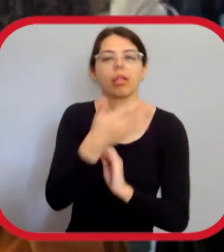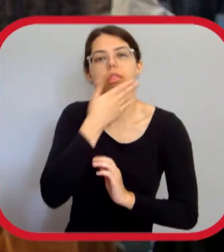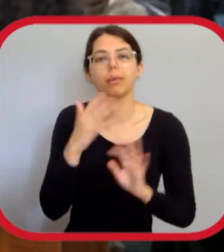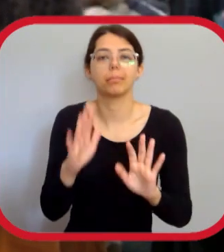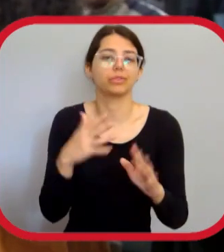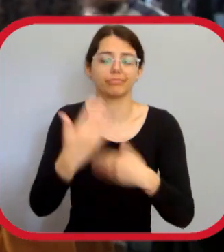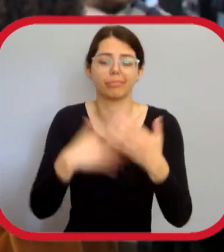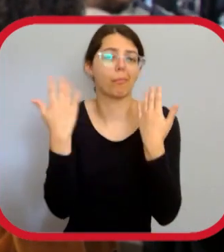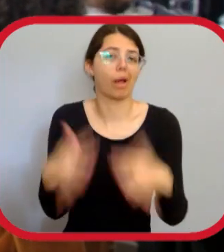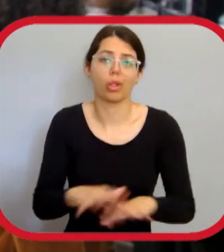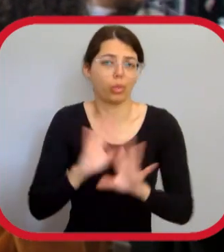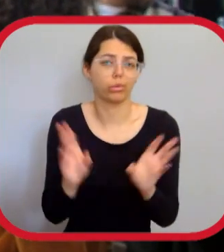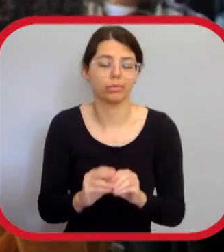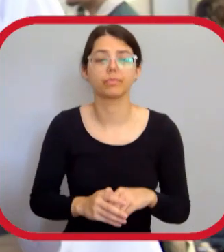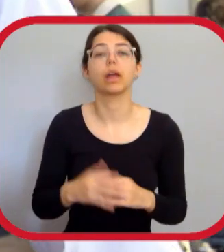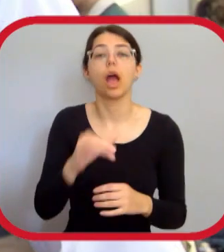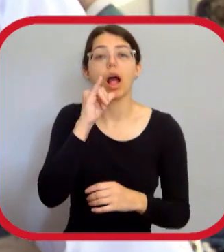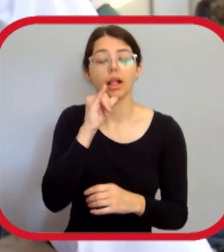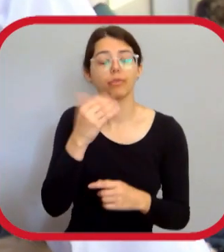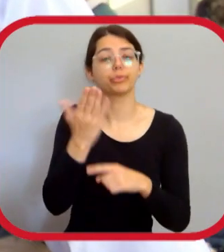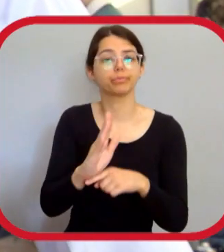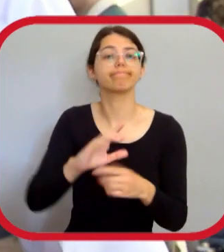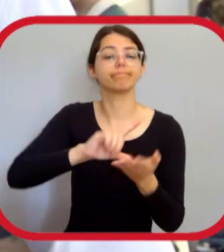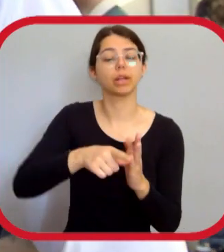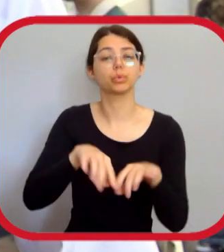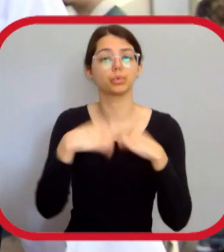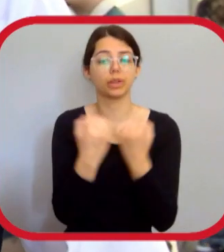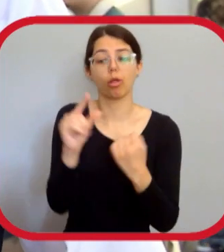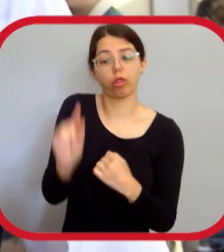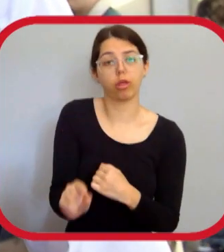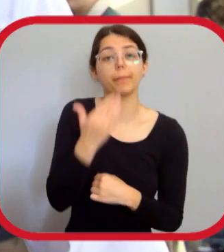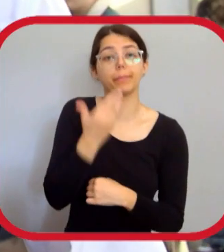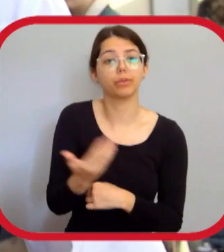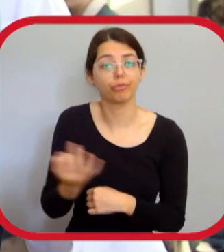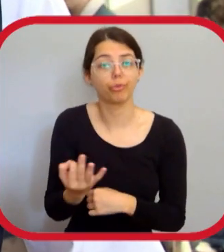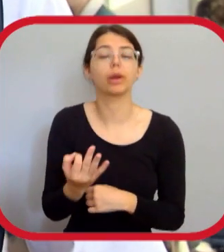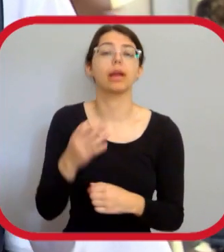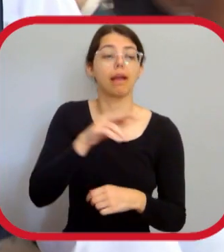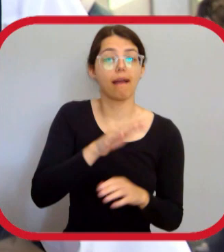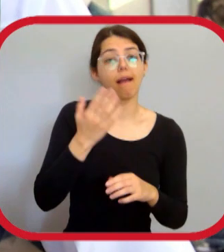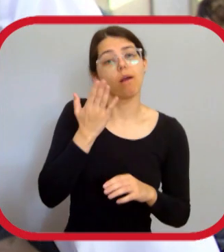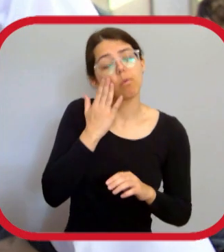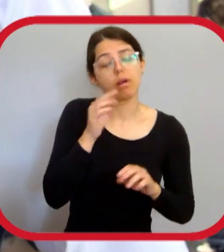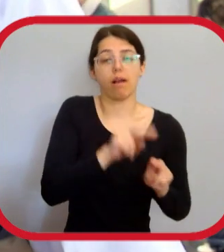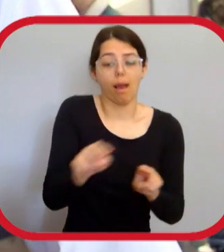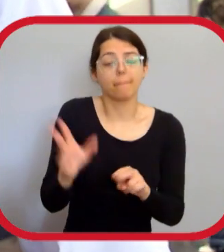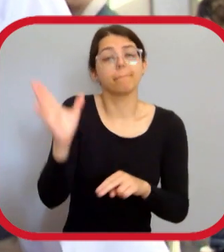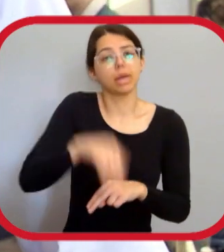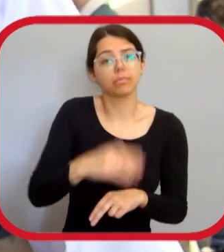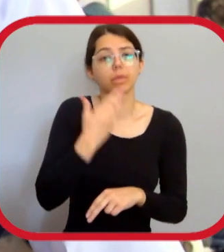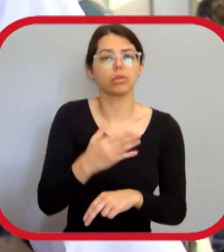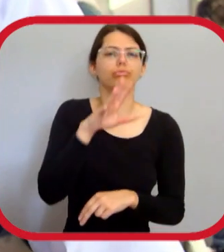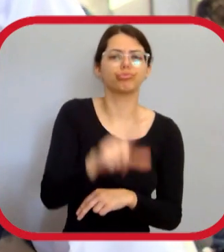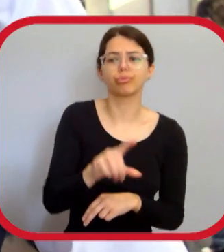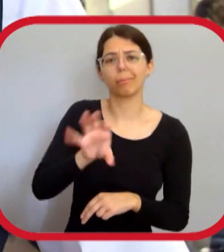Mas funciona tudo completamente mal. Pedimos, por exemplo, no Algarve, um prato social mais barato, pedimos mais camas.